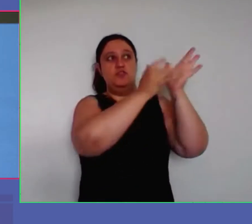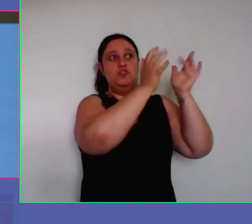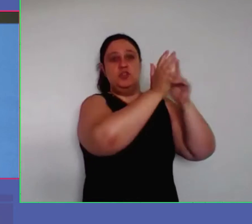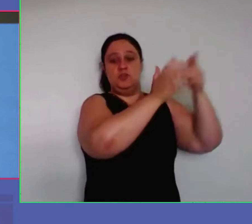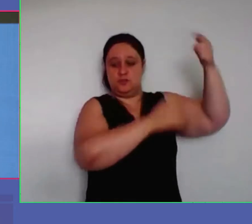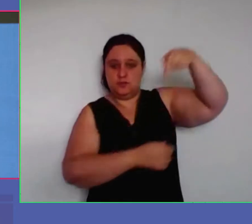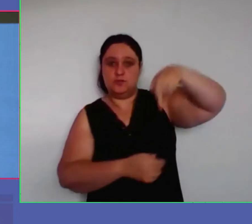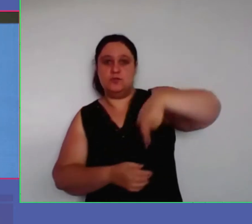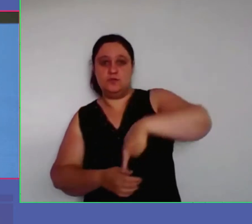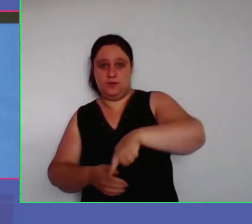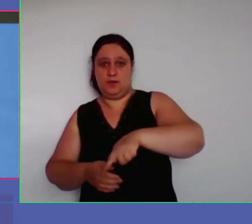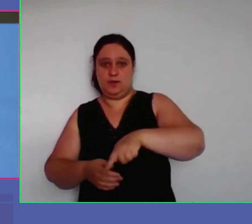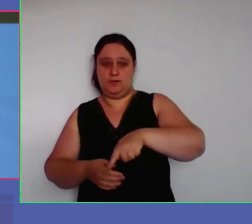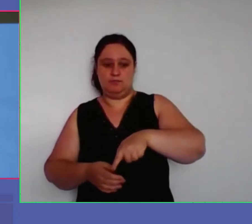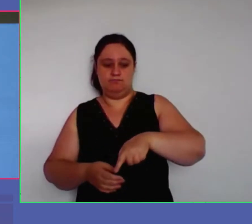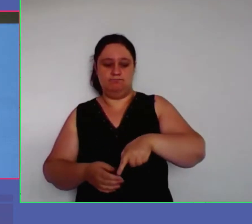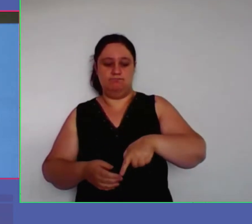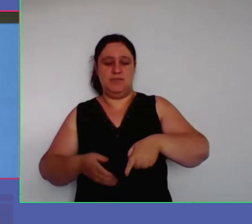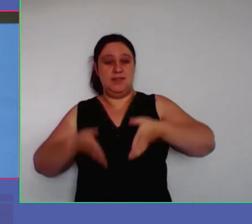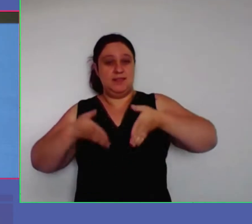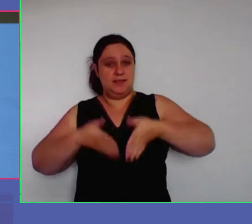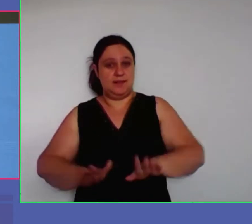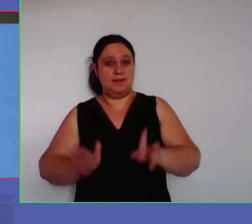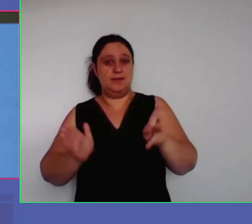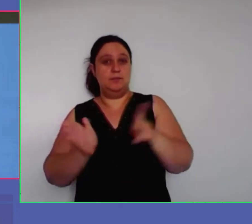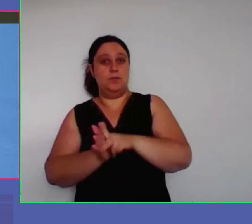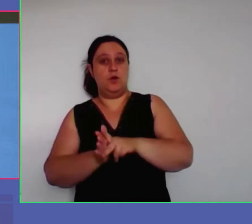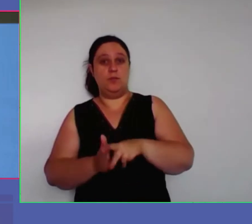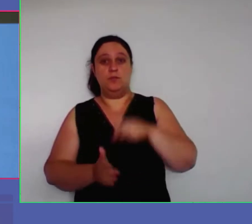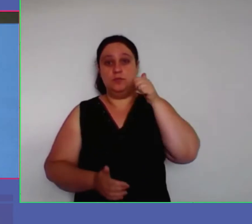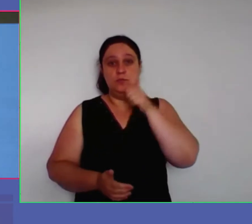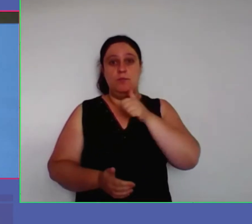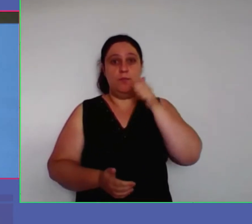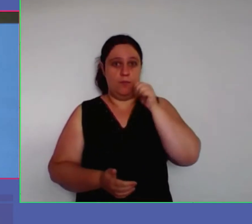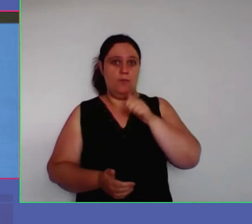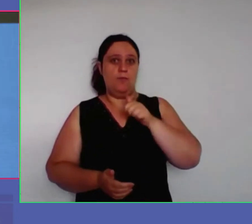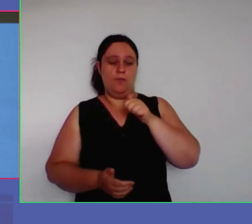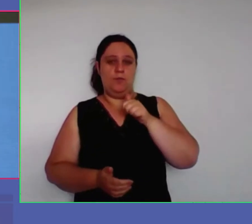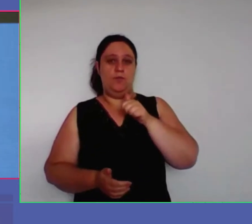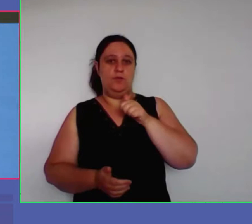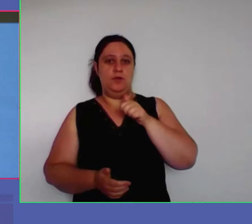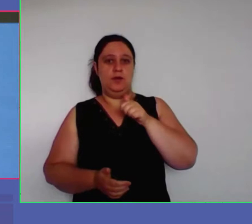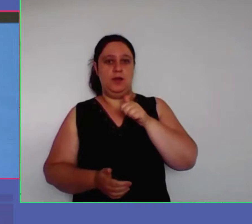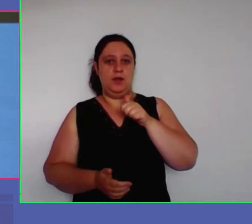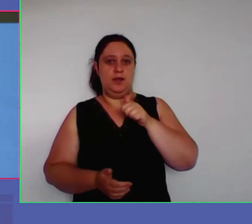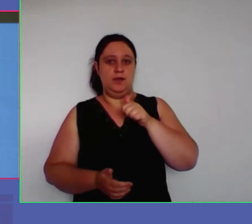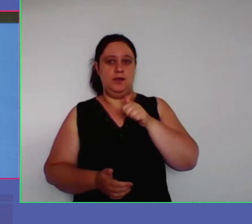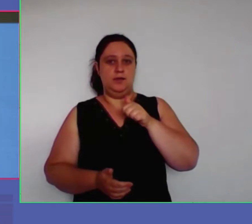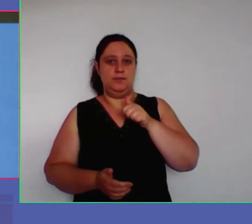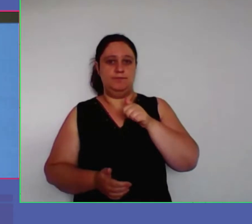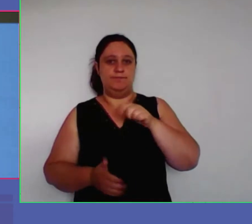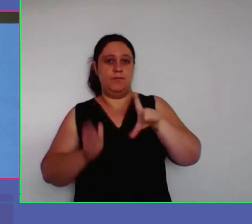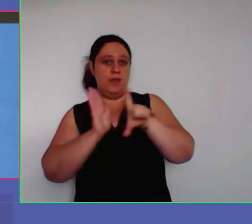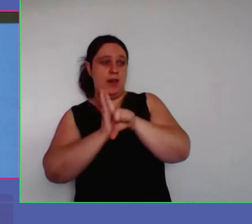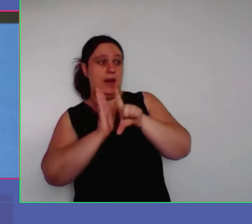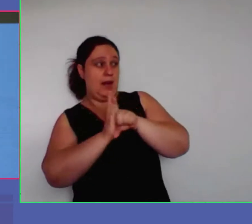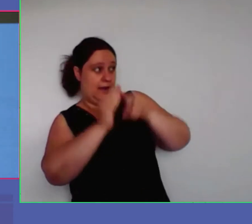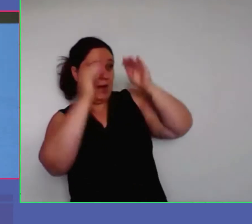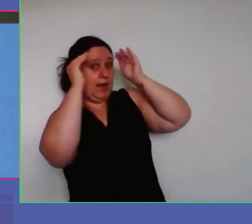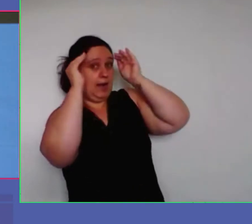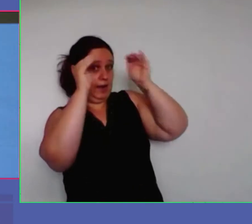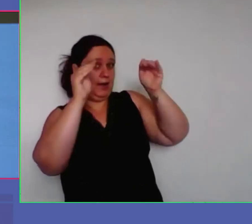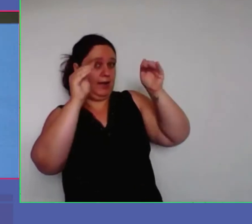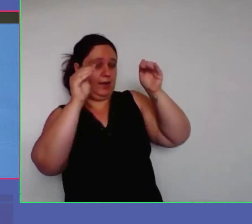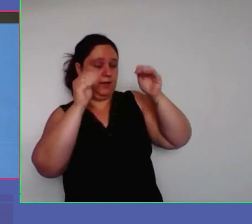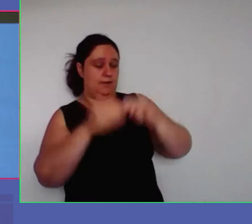nascido de mulher, nascido sob a lei. Ele nasceu sob a lei,